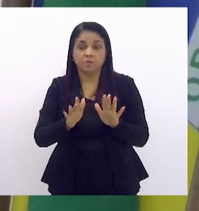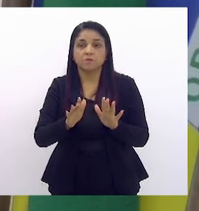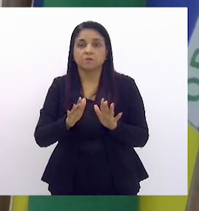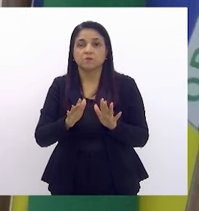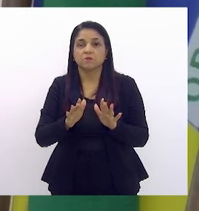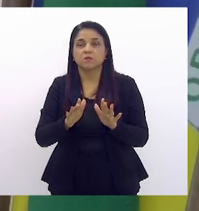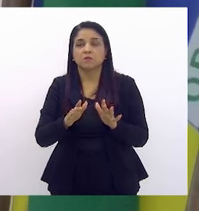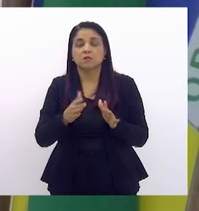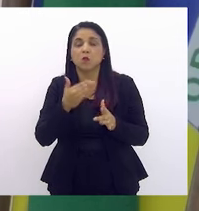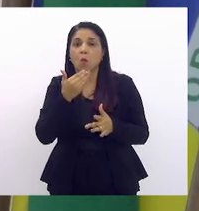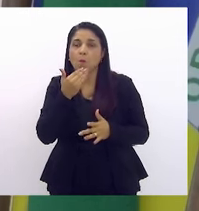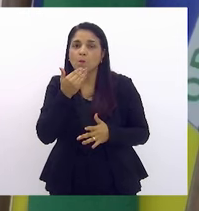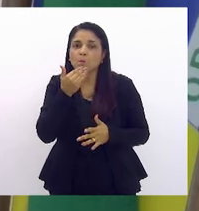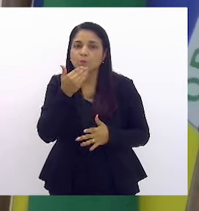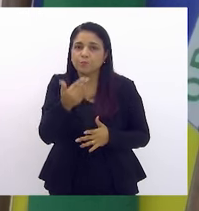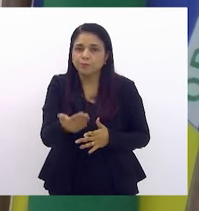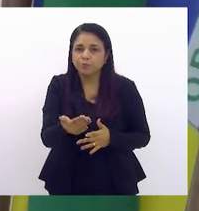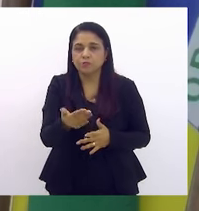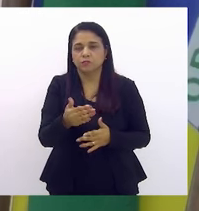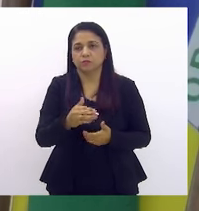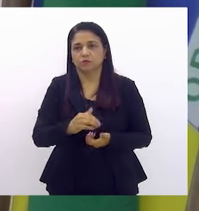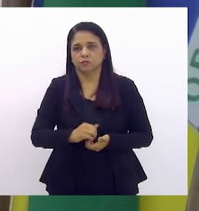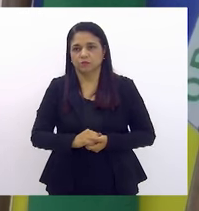esse é um pedido. Tá?